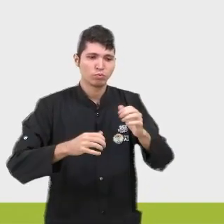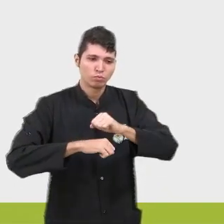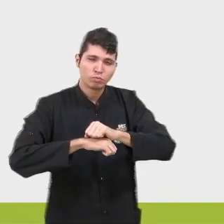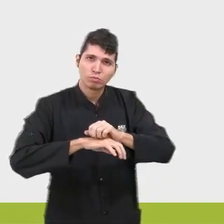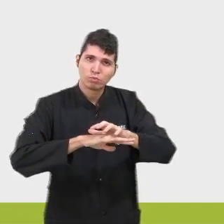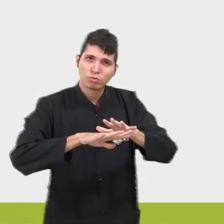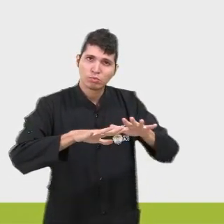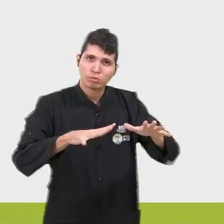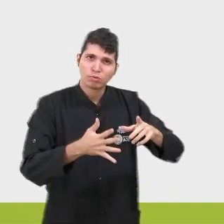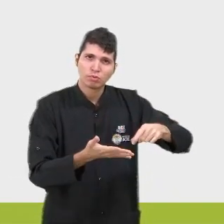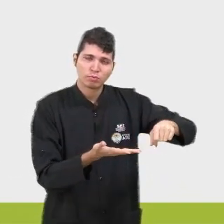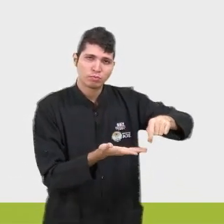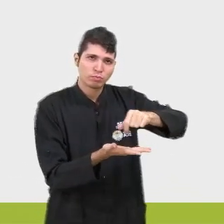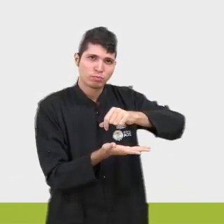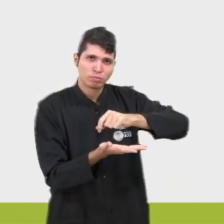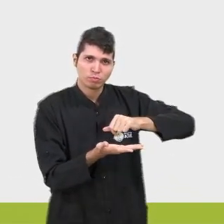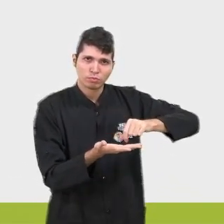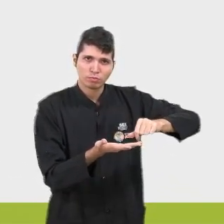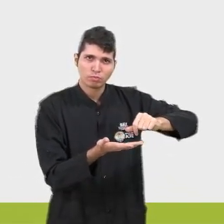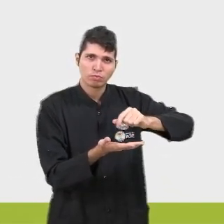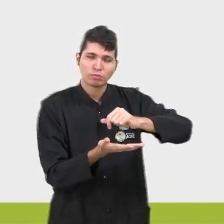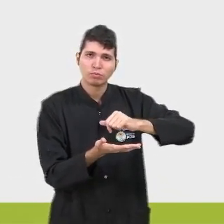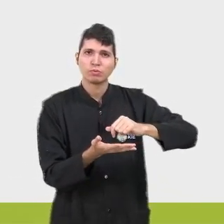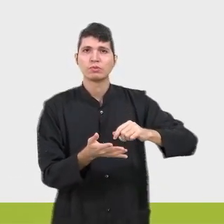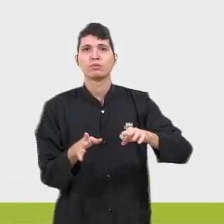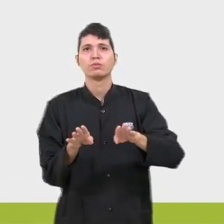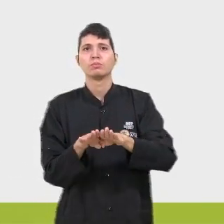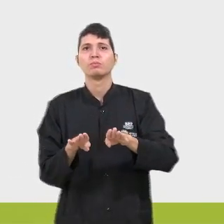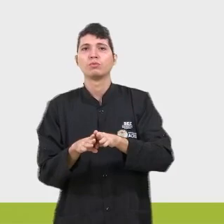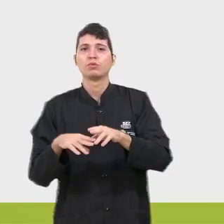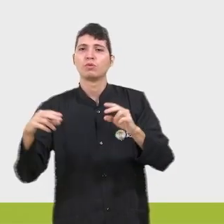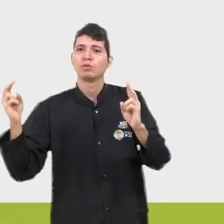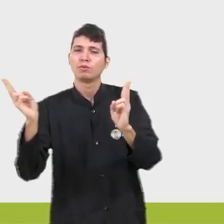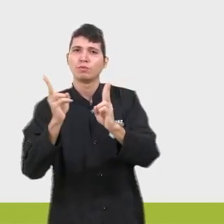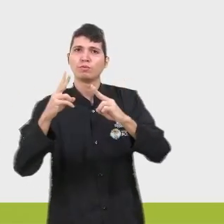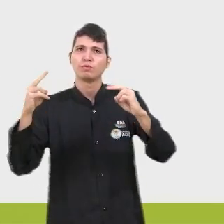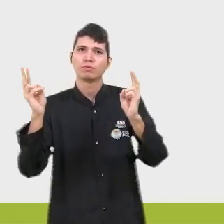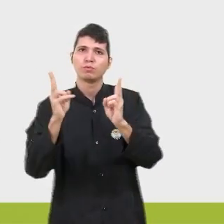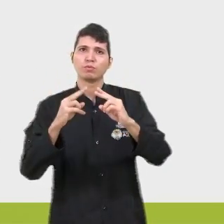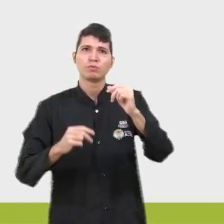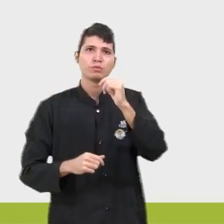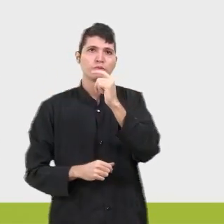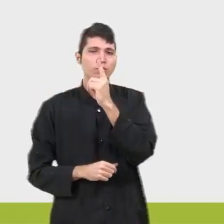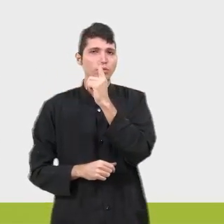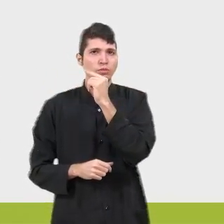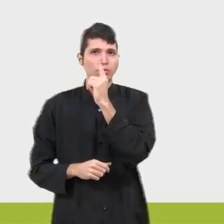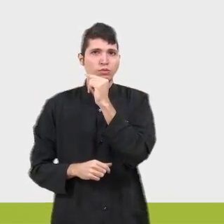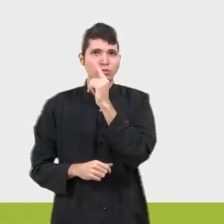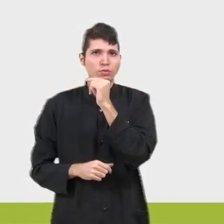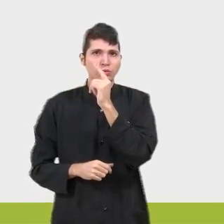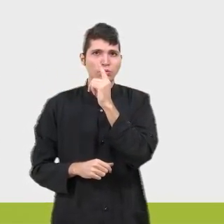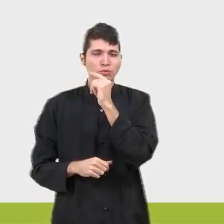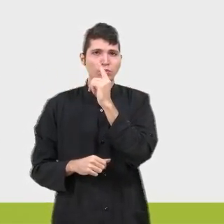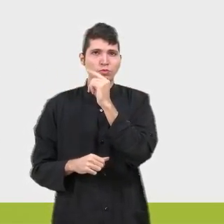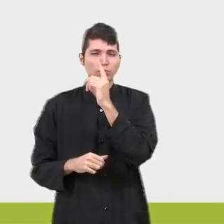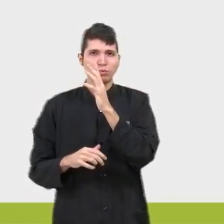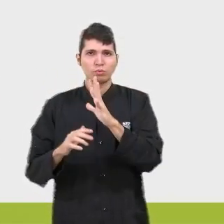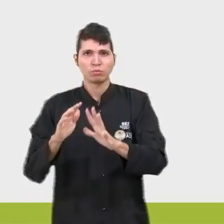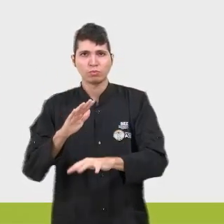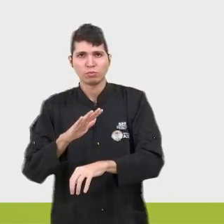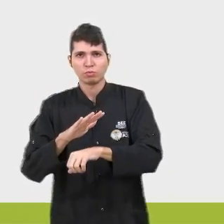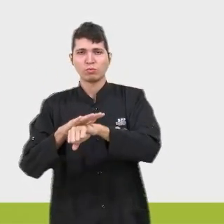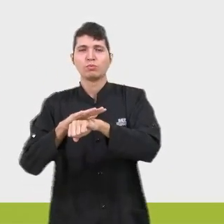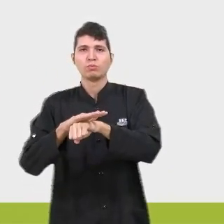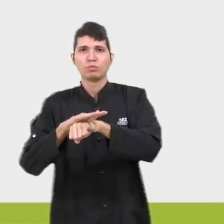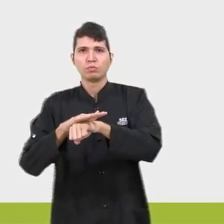ocorre disseminação pelo vento, anemocoria, pela água, hidrocoria, pela pressão,